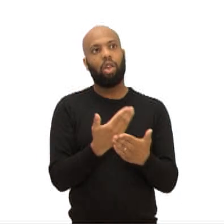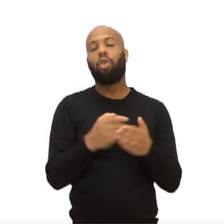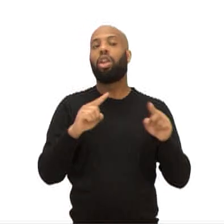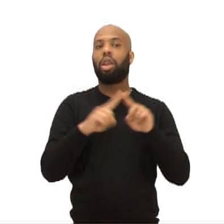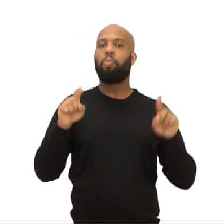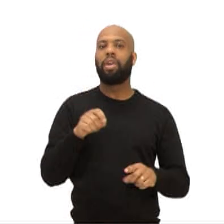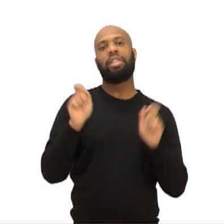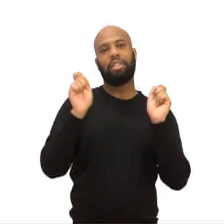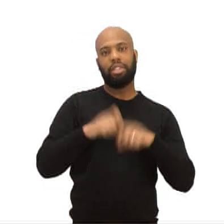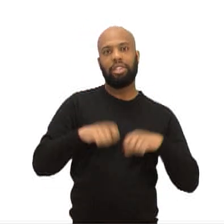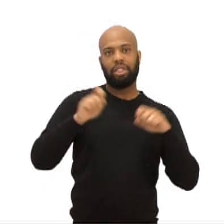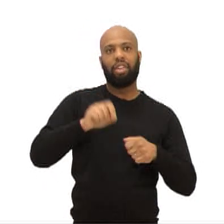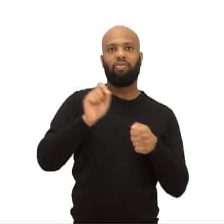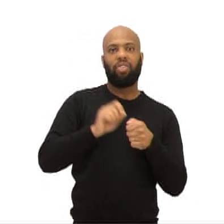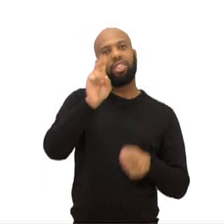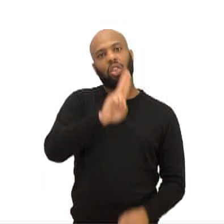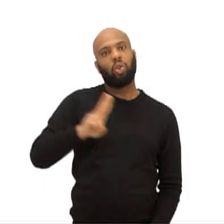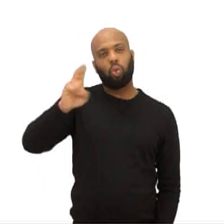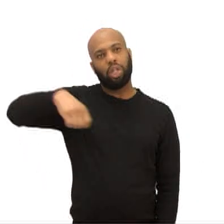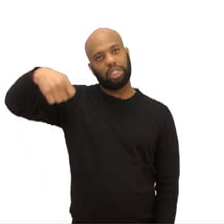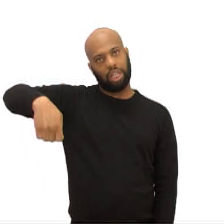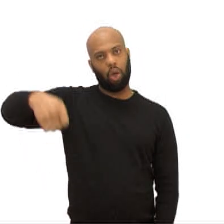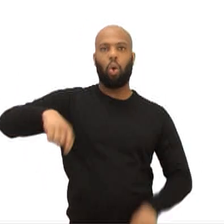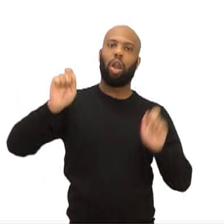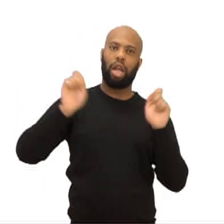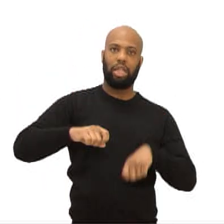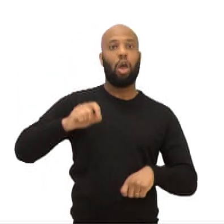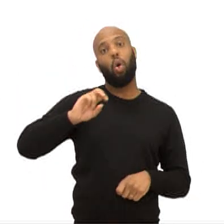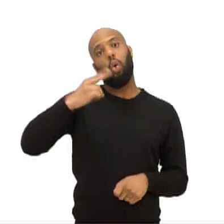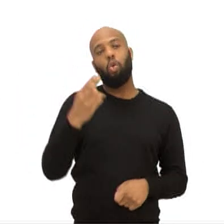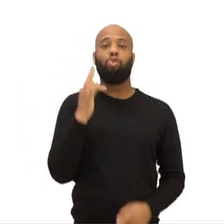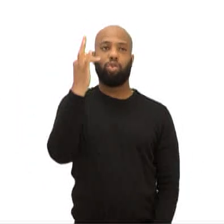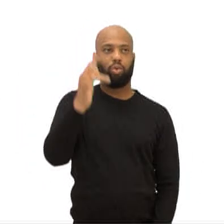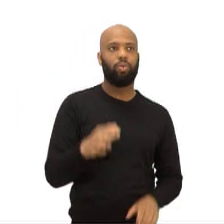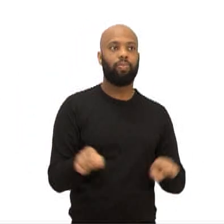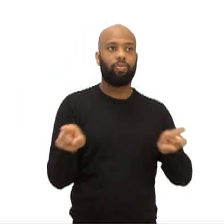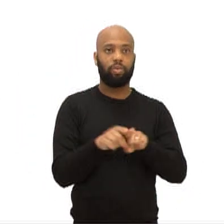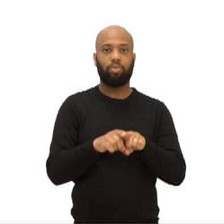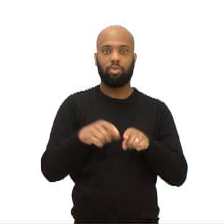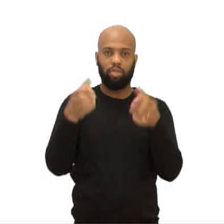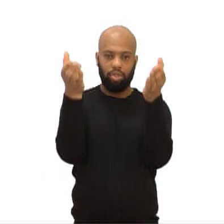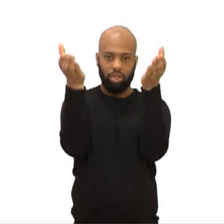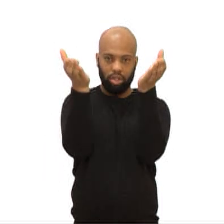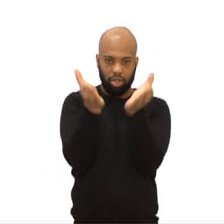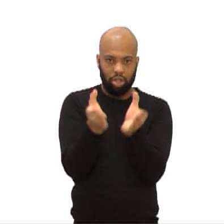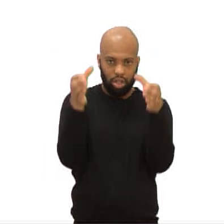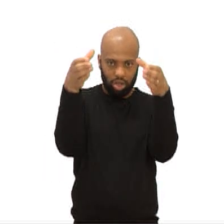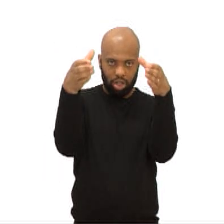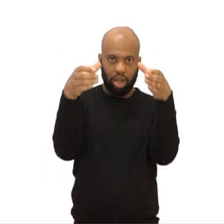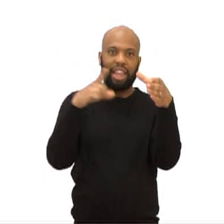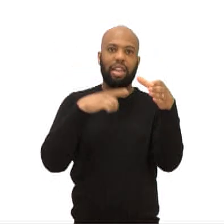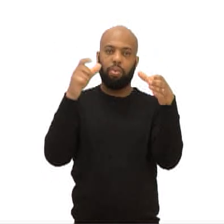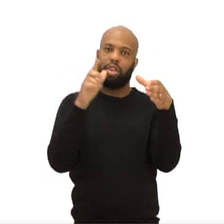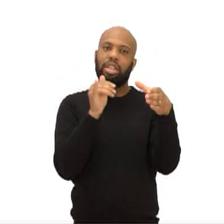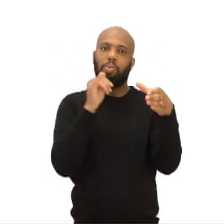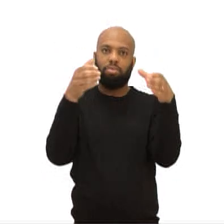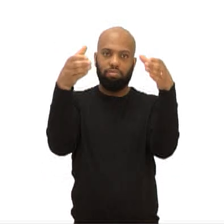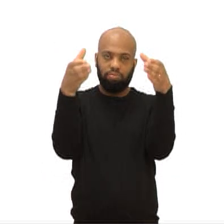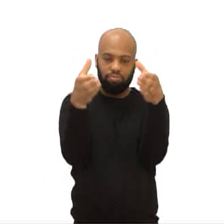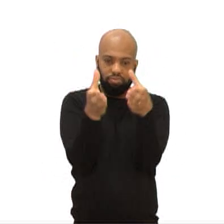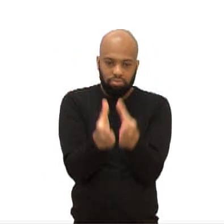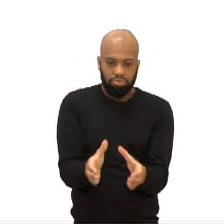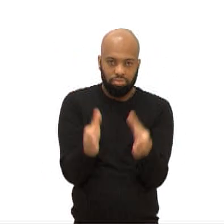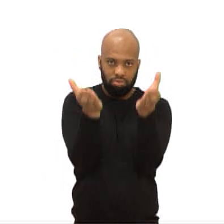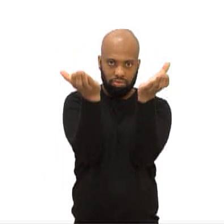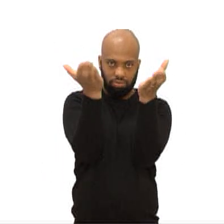que você consiga fazer num momento posterior, né? Um funil, né? Normalmente, nossa, a mãe aí tem em casa, aí na